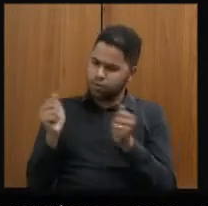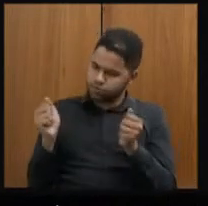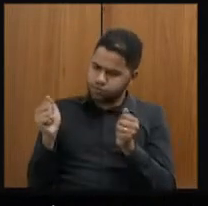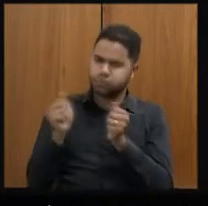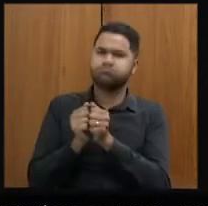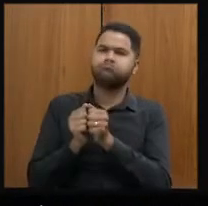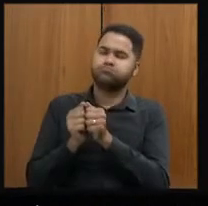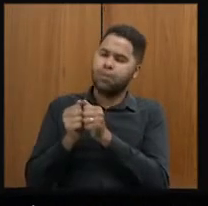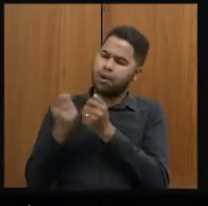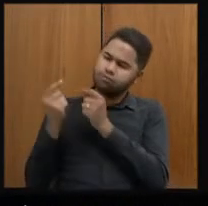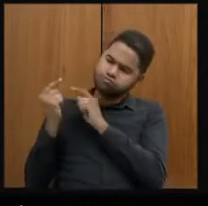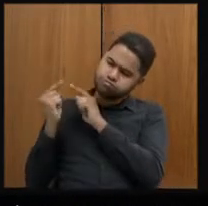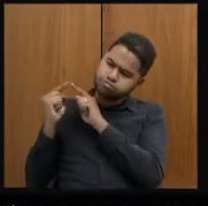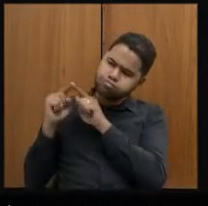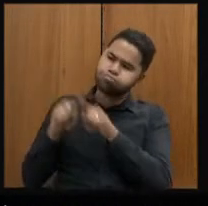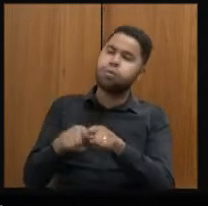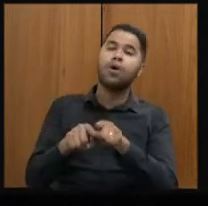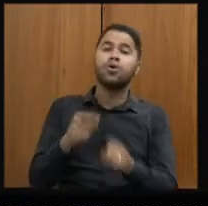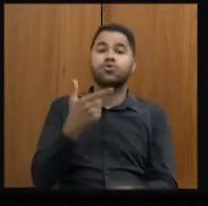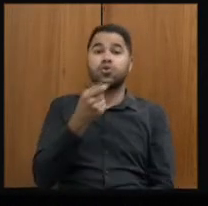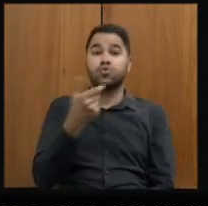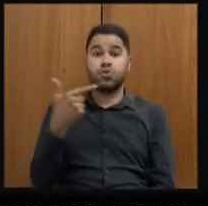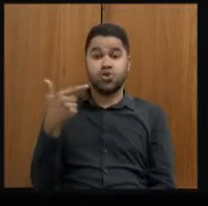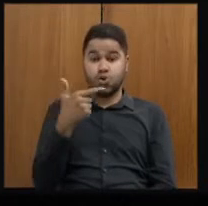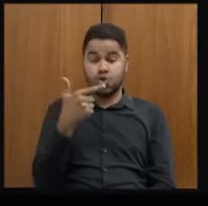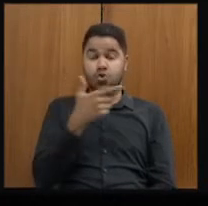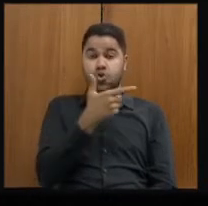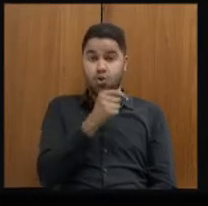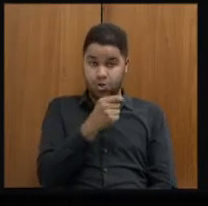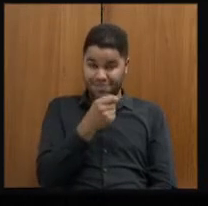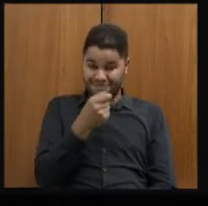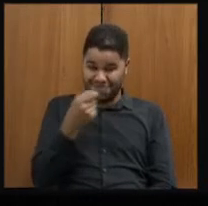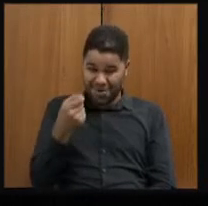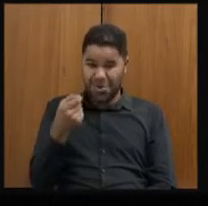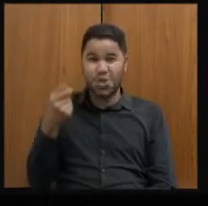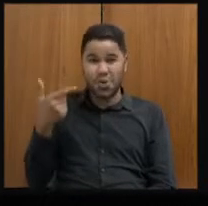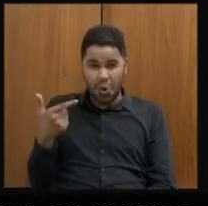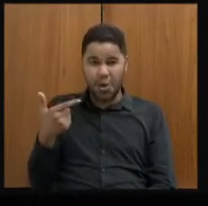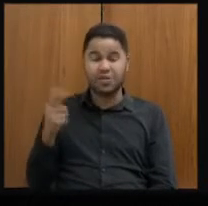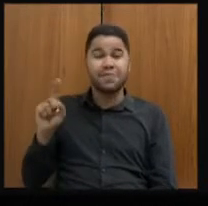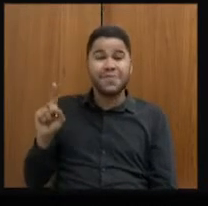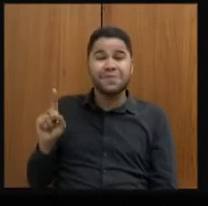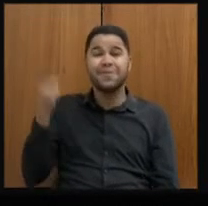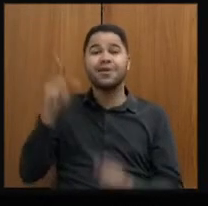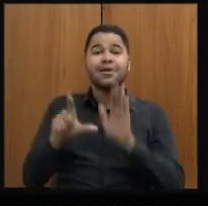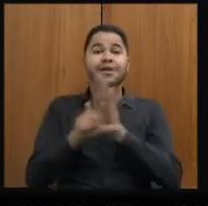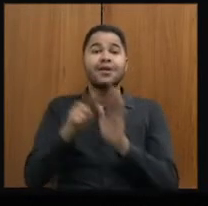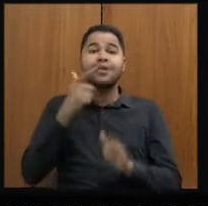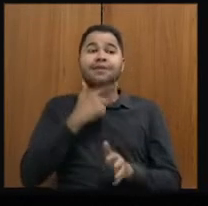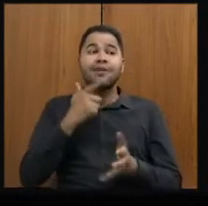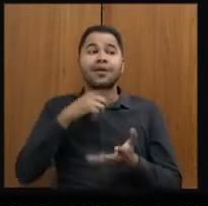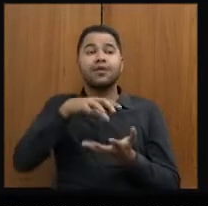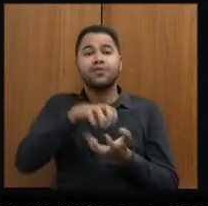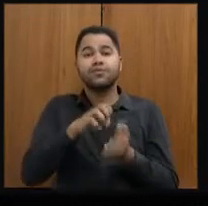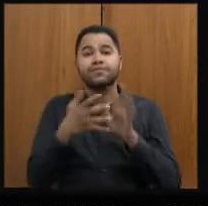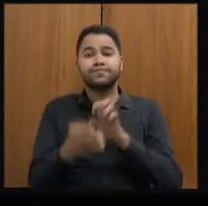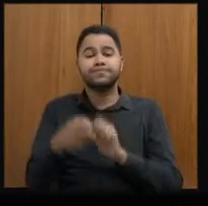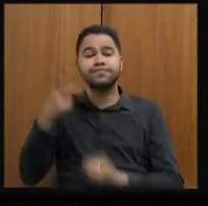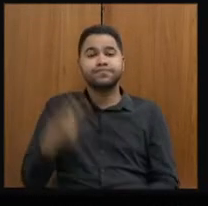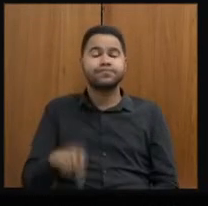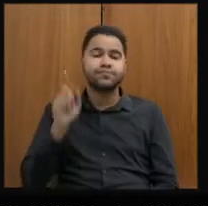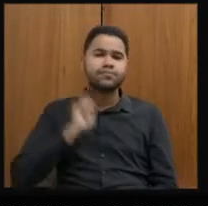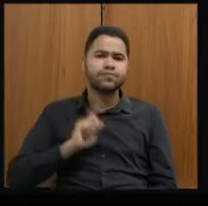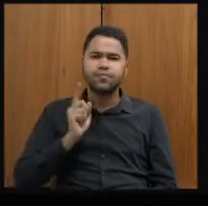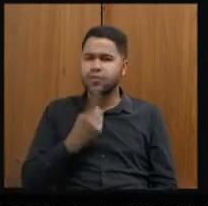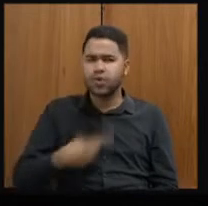que vem sendo feito desde 2002 quando nós tivemos aqui nessa casa a primeira lei dos Queijos artesanais de Minas Gerais